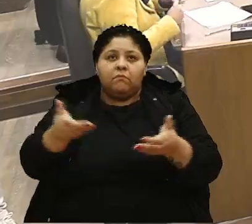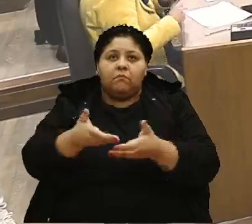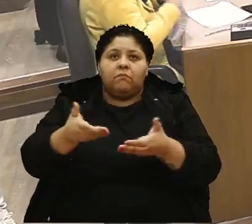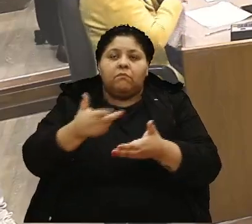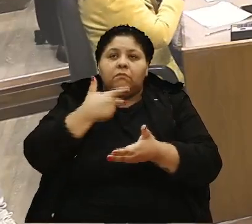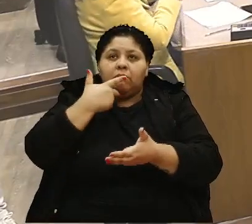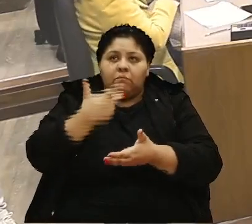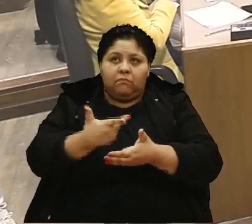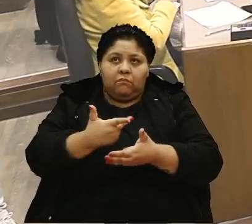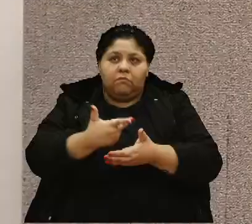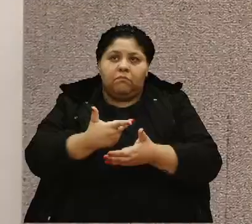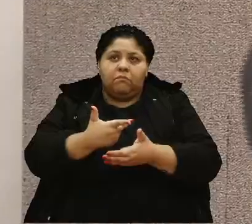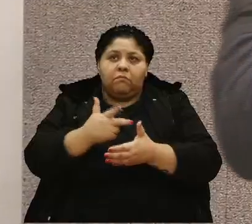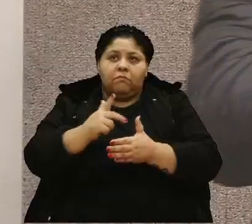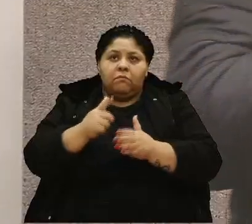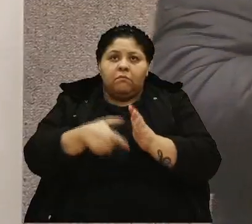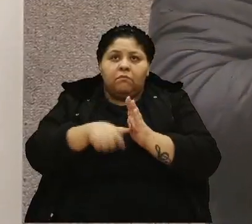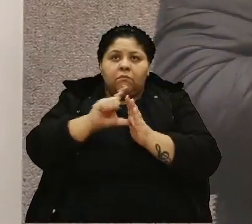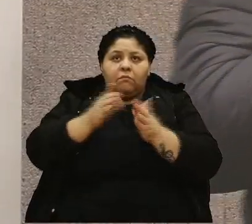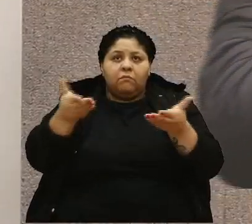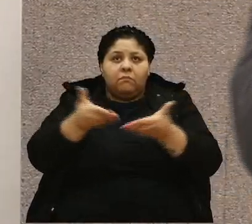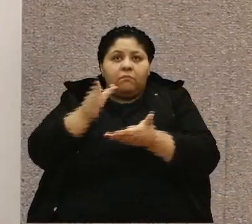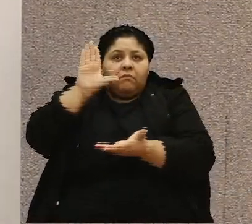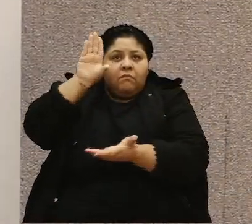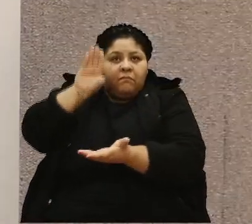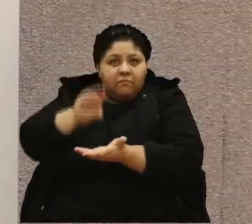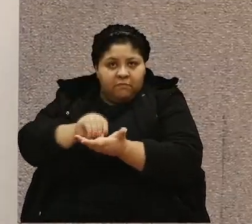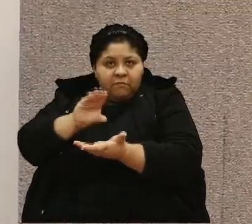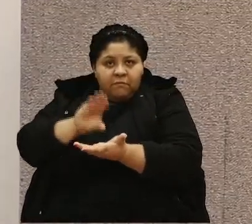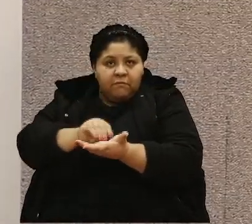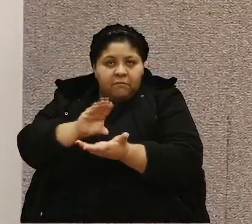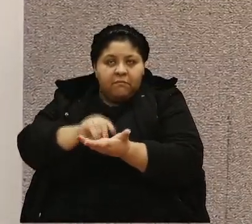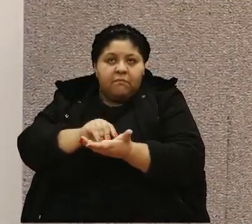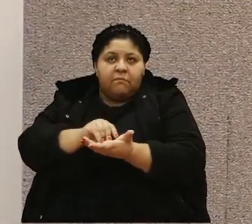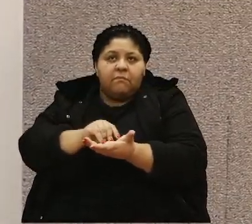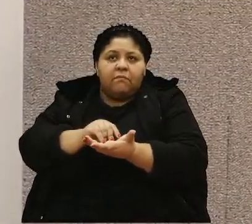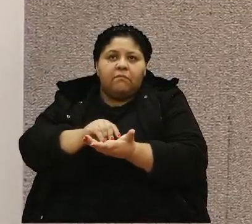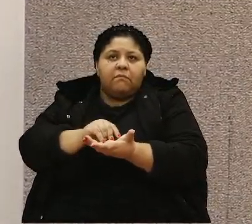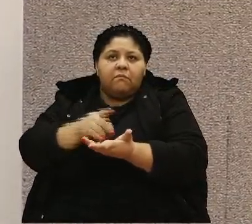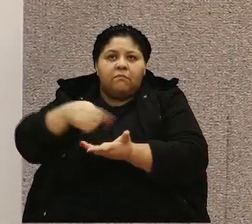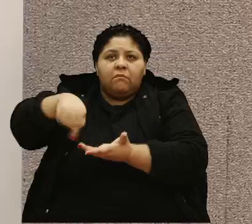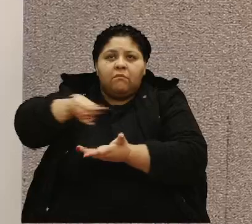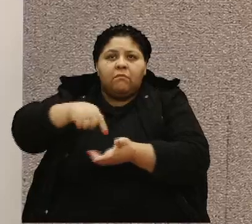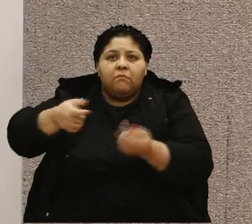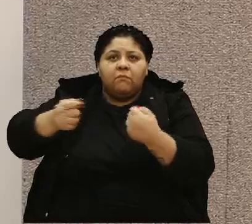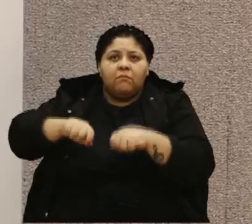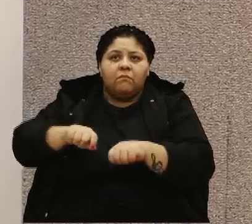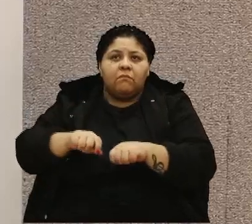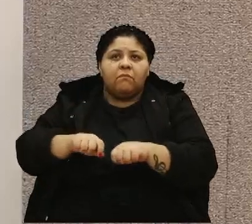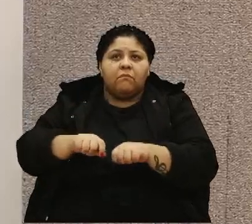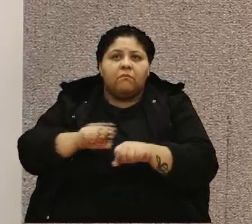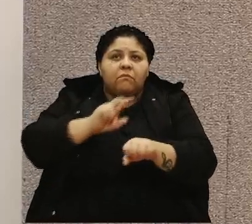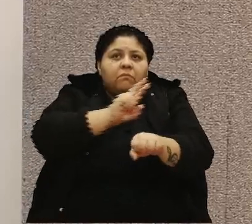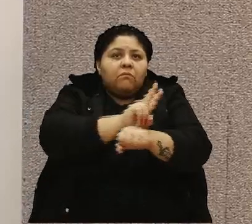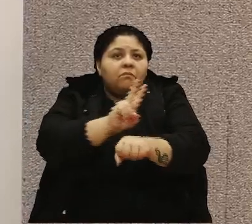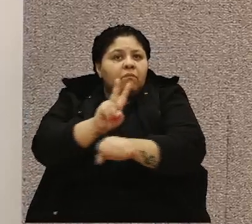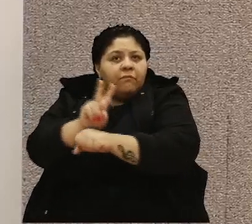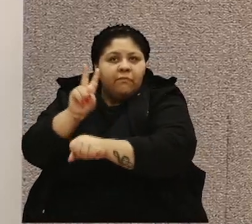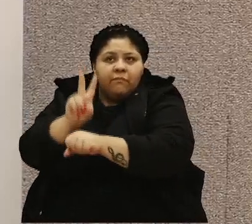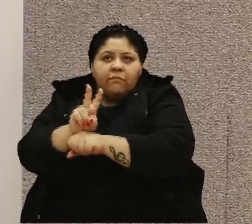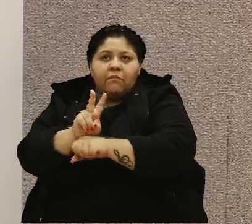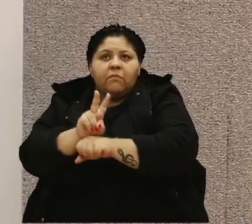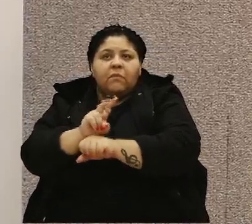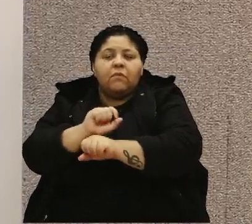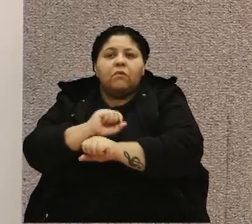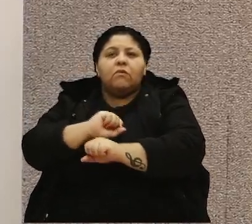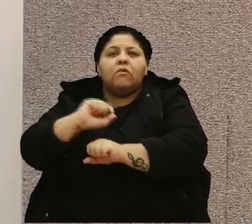isso fora da sessão, mas quero deixar registrado aqui nas notas taquigráficas também, de que nós precisamos cuidar com qual